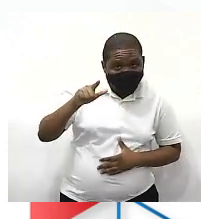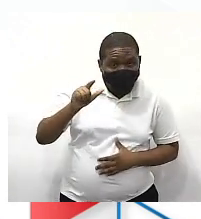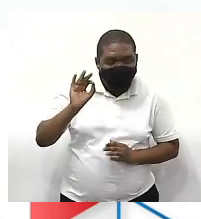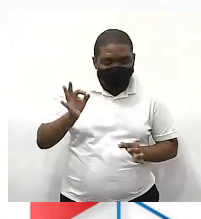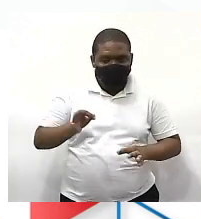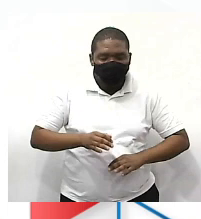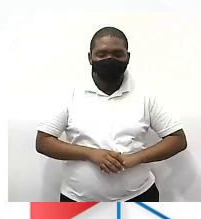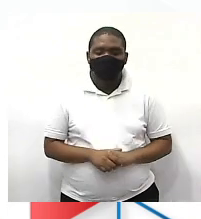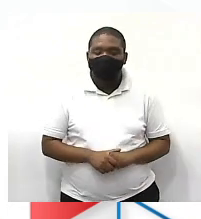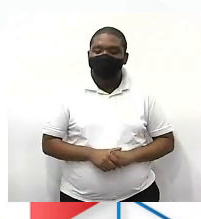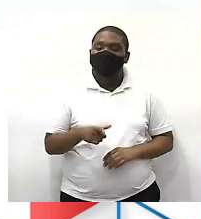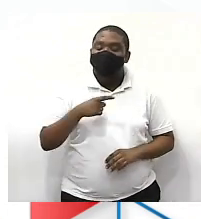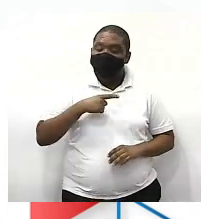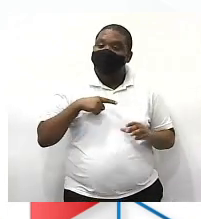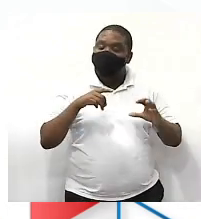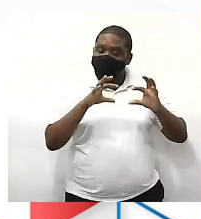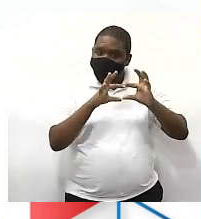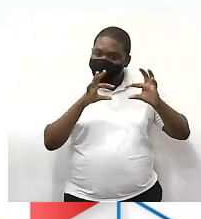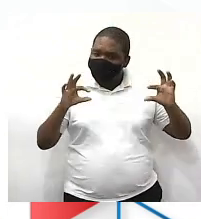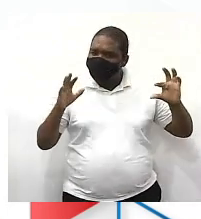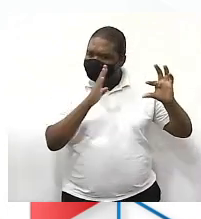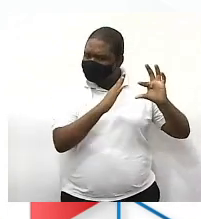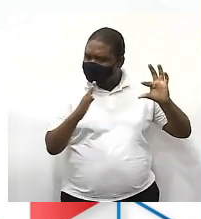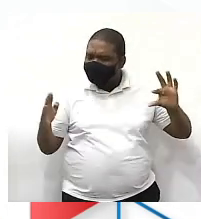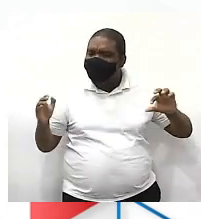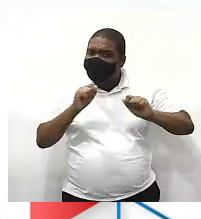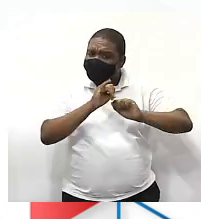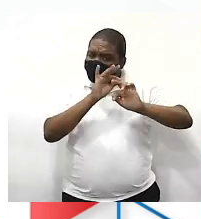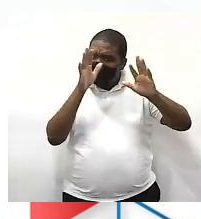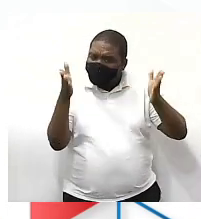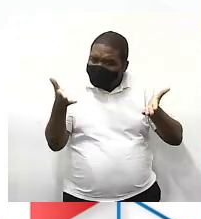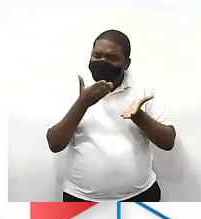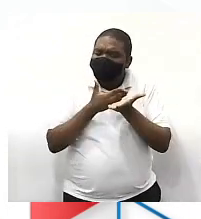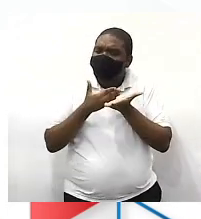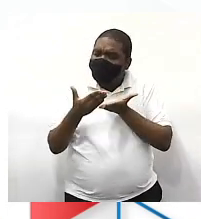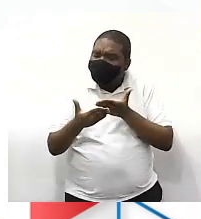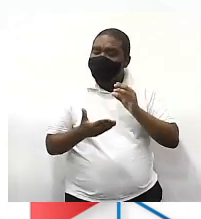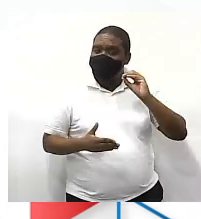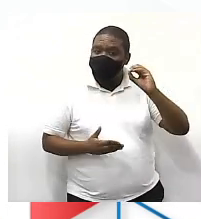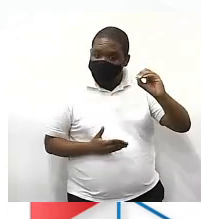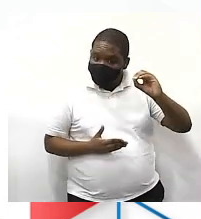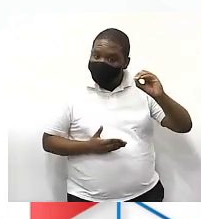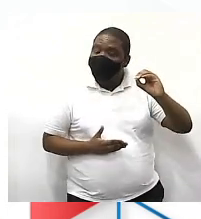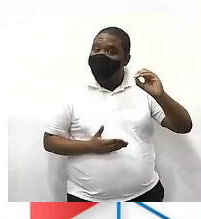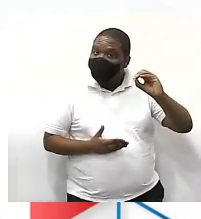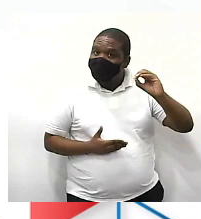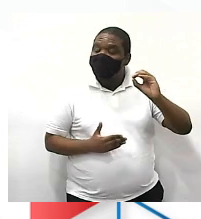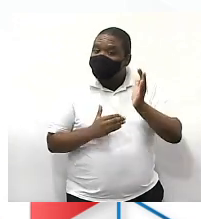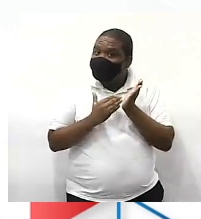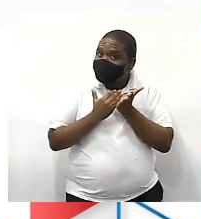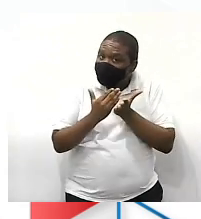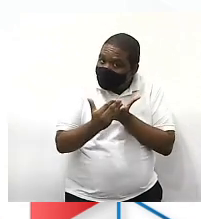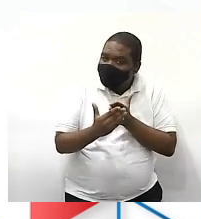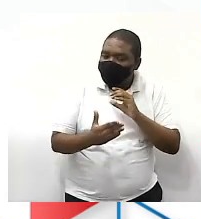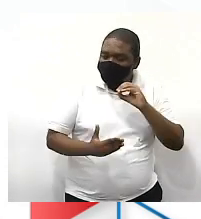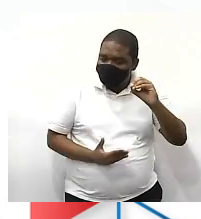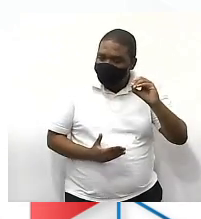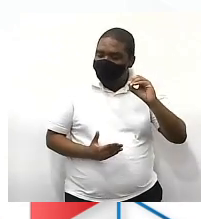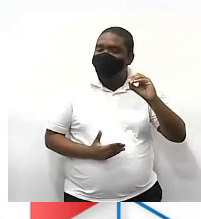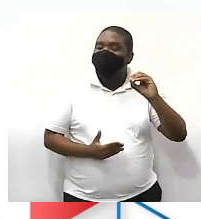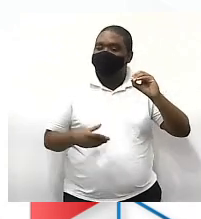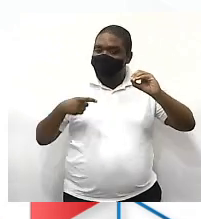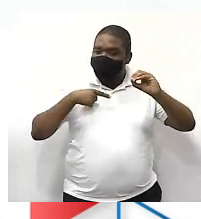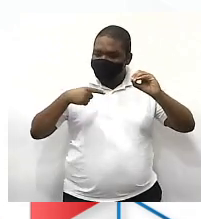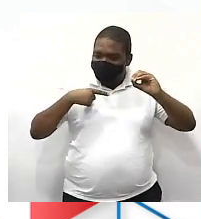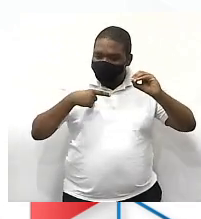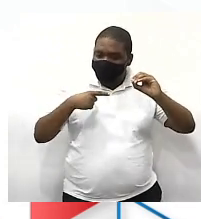bom? A reta tá aí bem clara para você. Aqui é o início, é o 0, é a origem da reta, tá bom? E